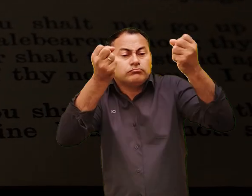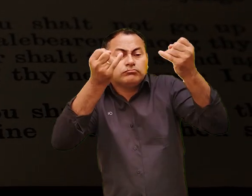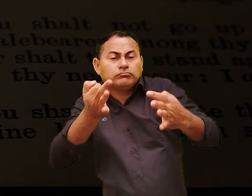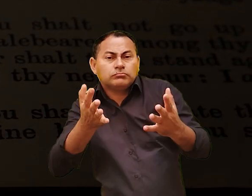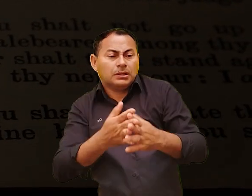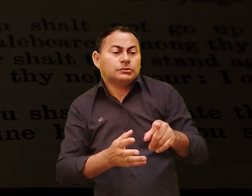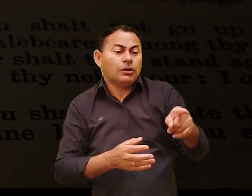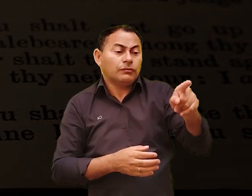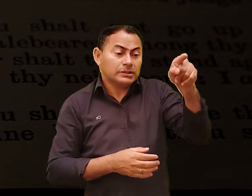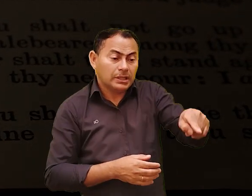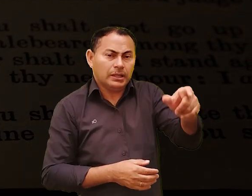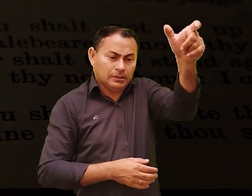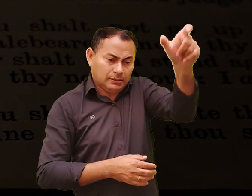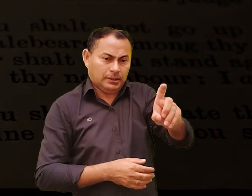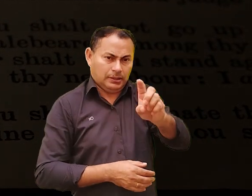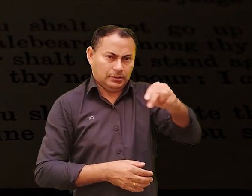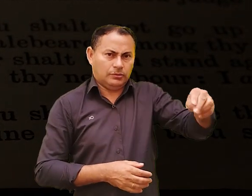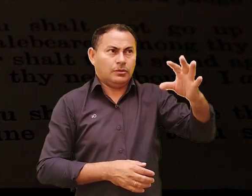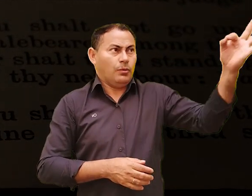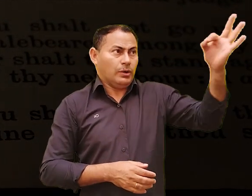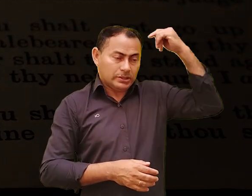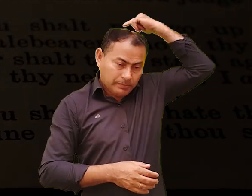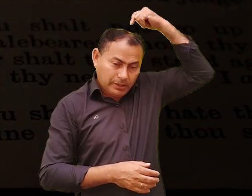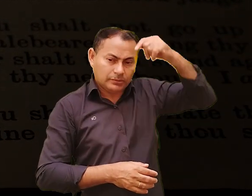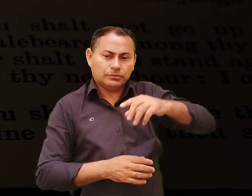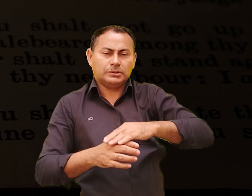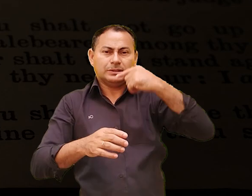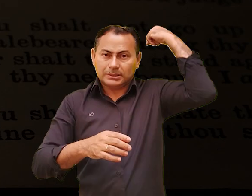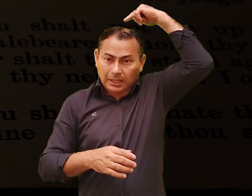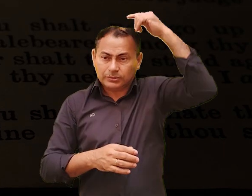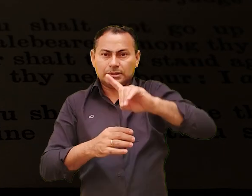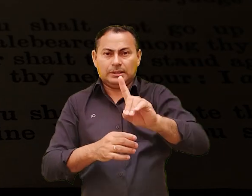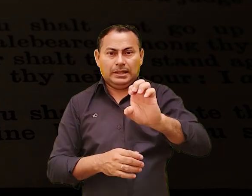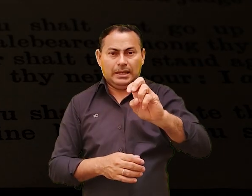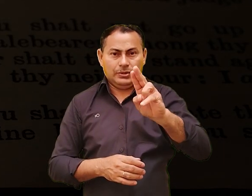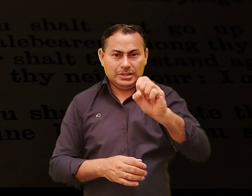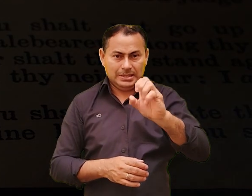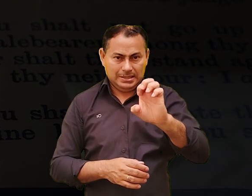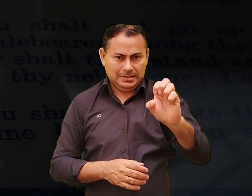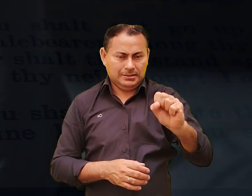mim, exceto você, pois o Espírito dos santos deuses está em você.